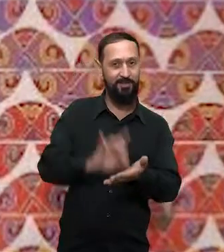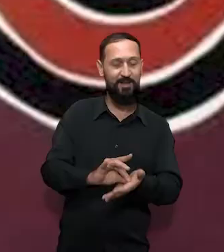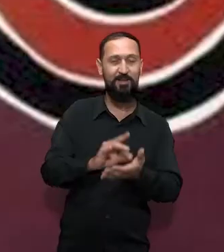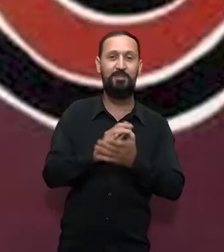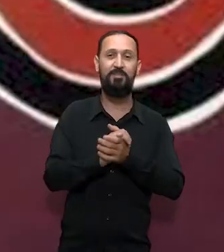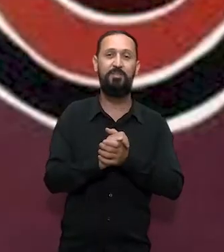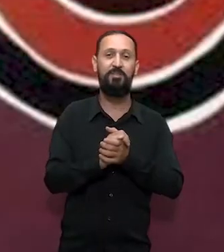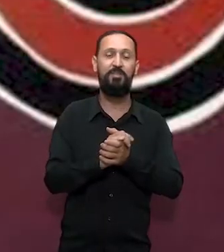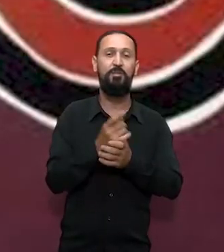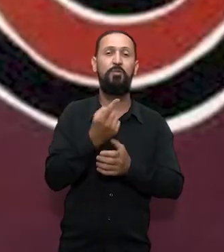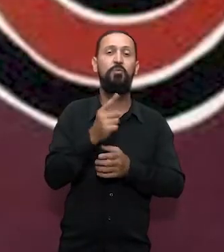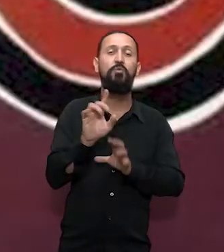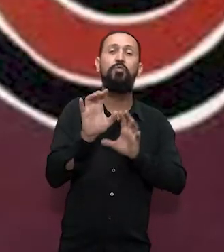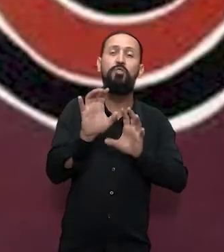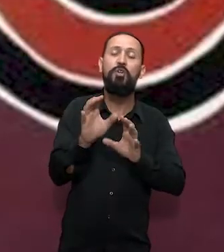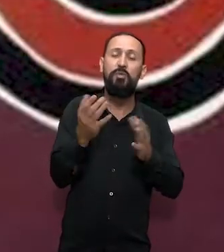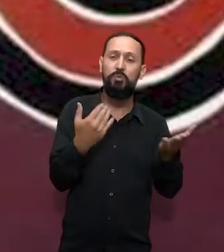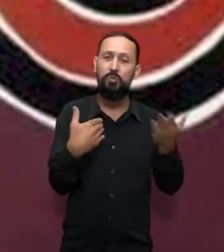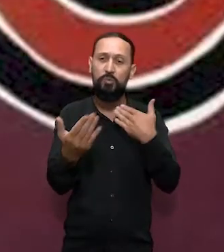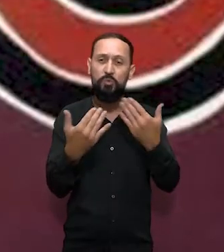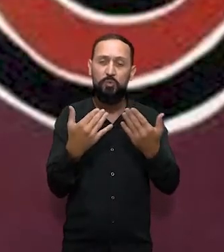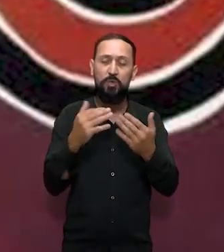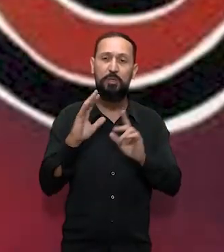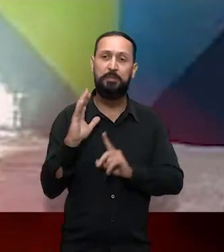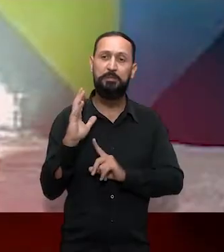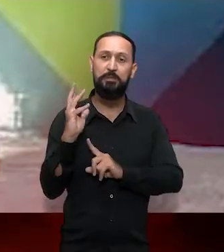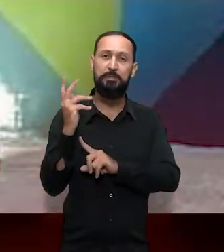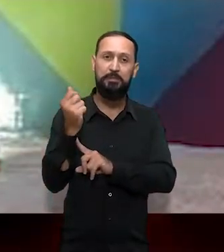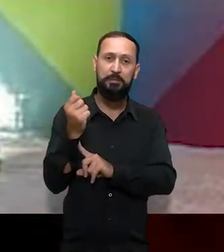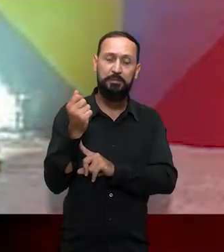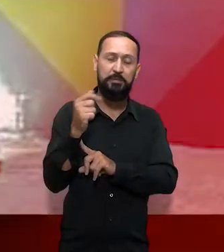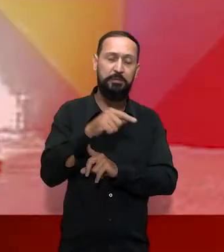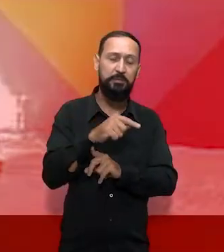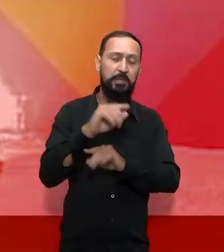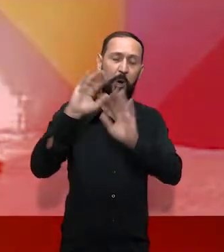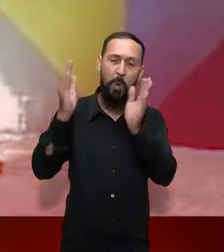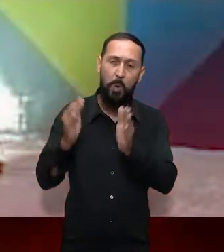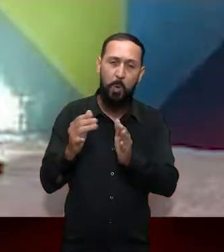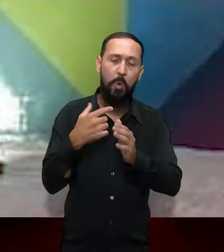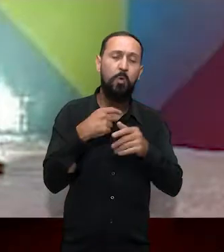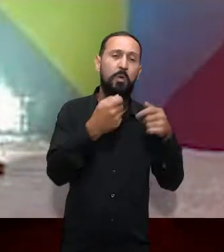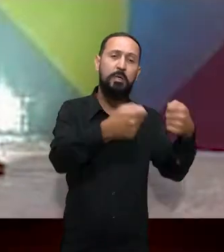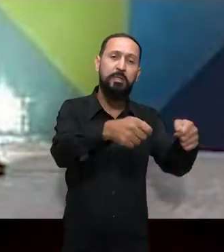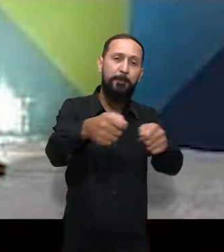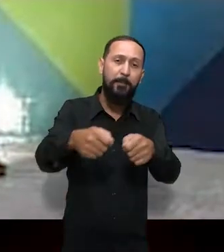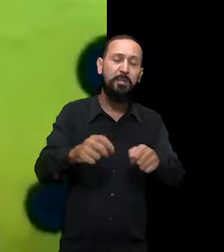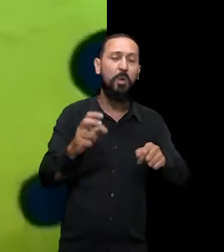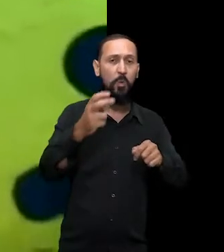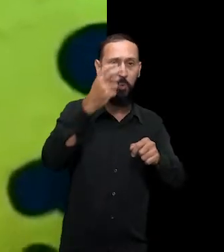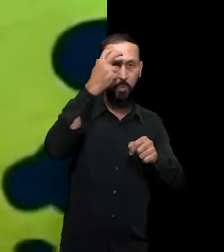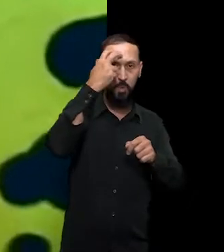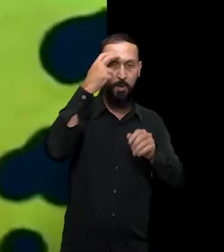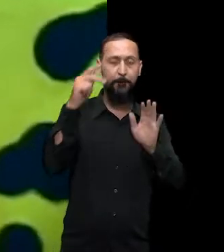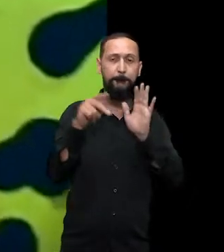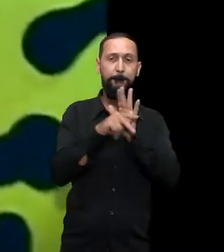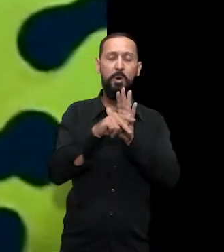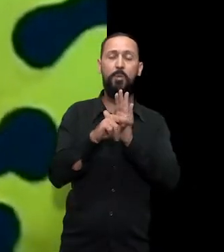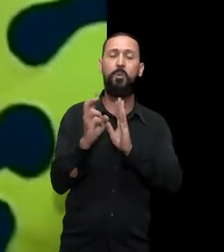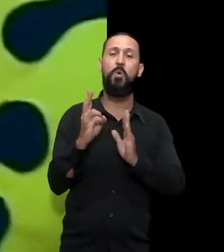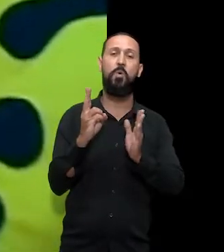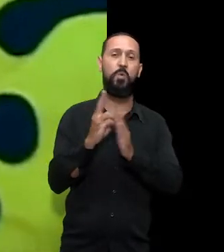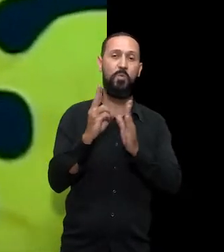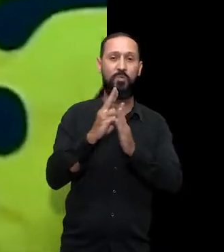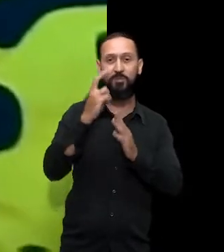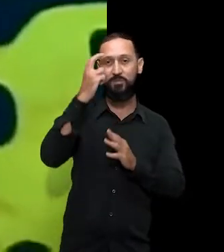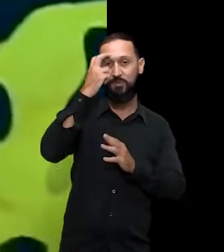realidade, uma unidade dialética entre as artes visuais, as demandas culturais de Mato Grosso do Sul e a cultura indígena,